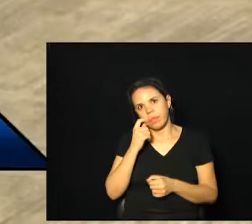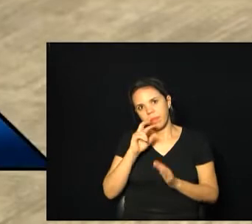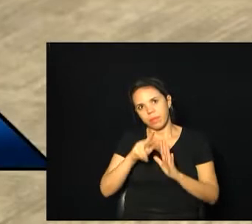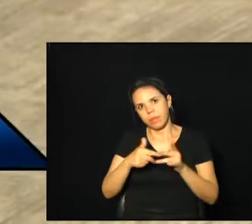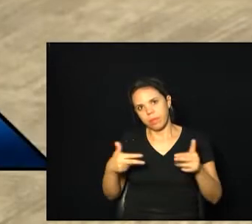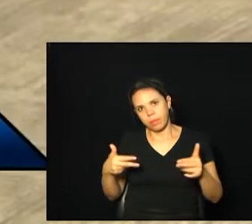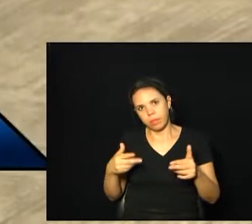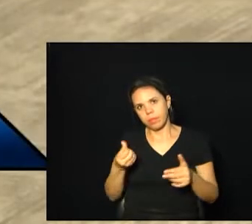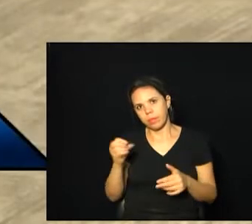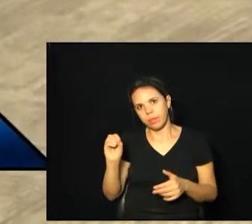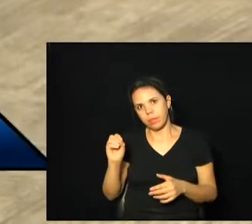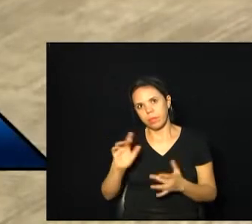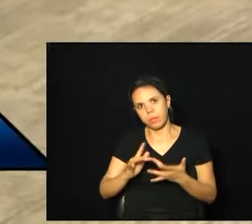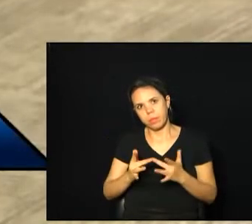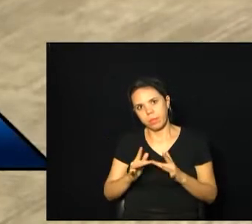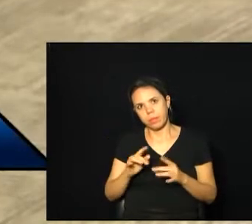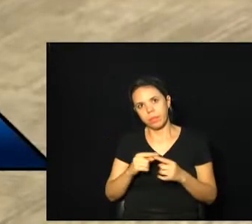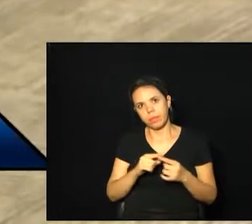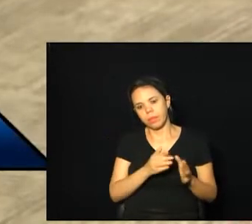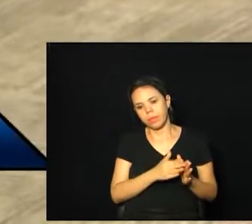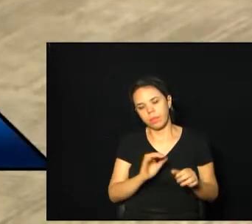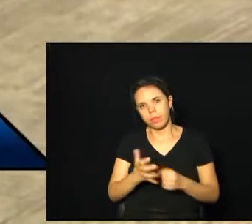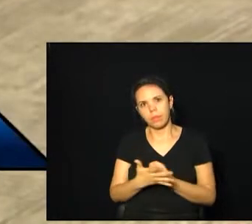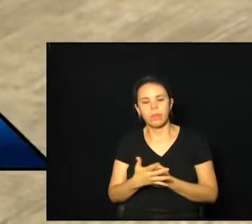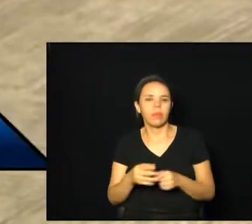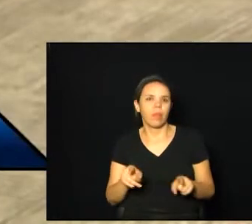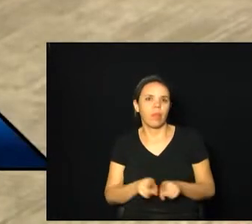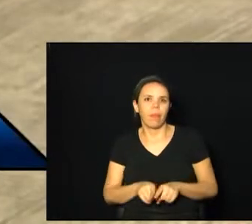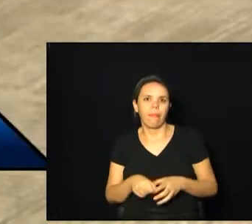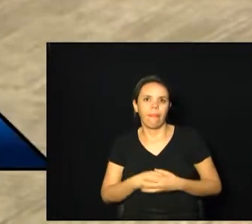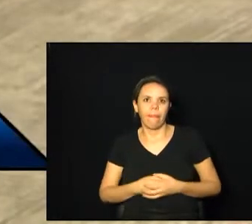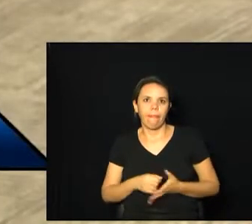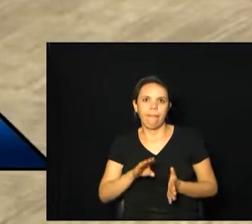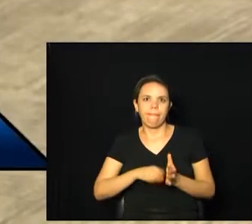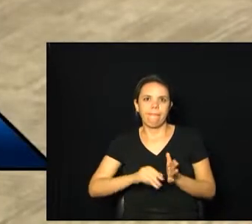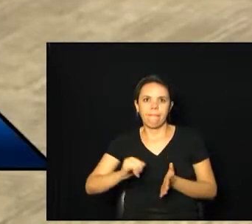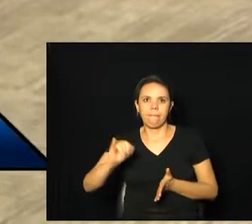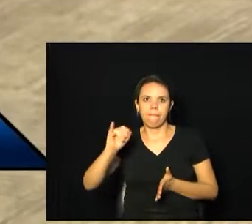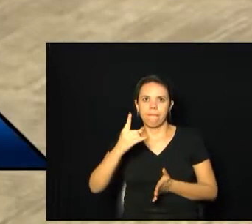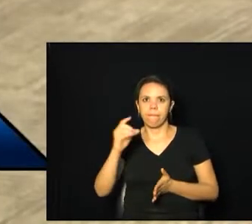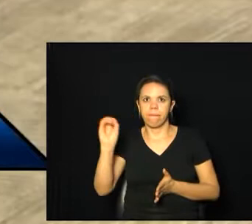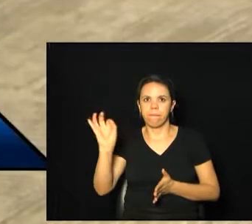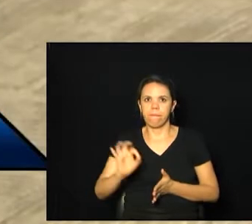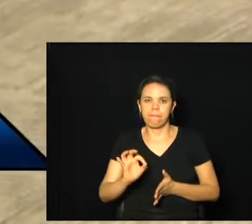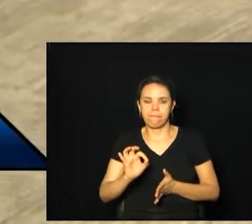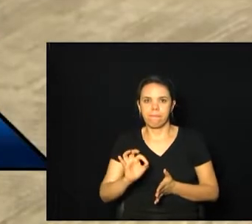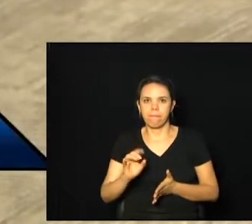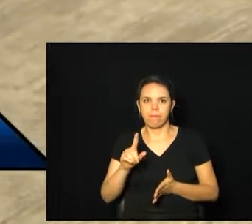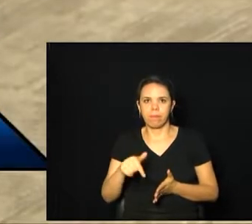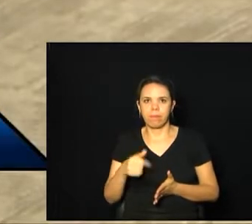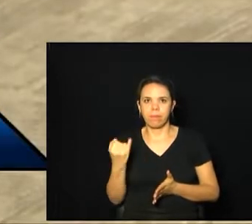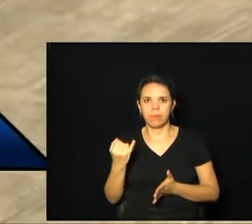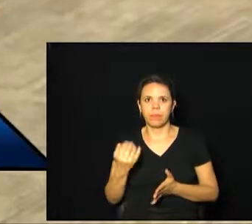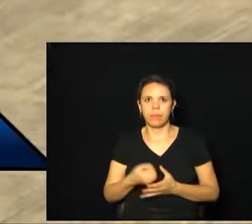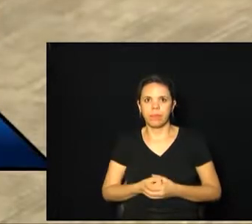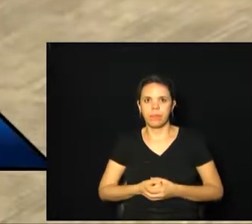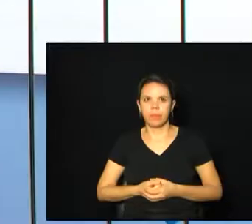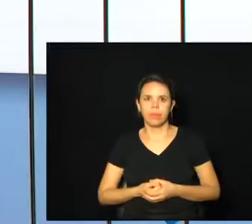até em 60 vezes. Durante a pandemia também tira juro até de 100%. Então isso é muito importante.